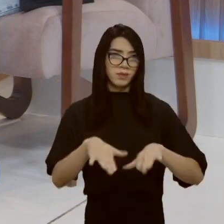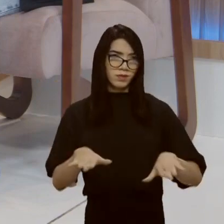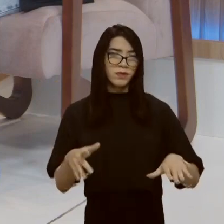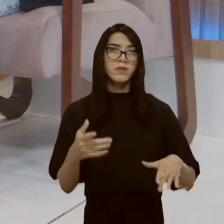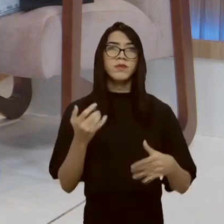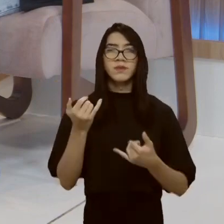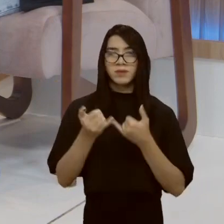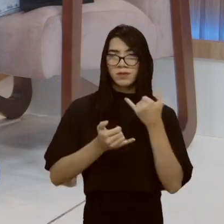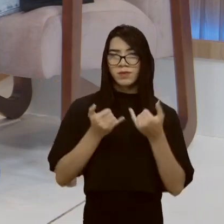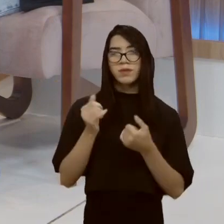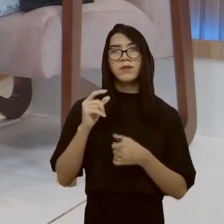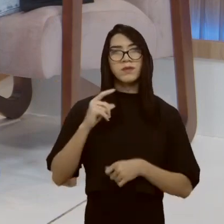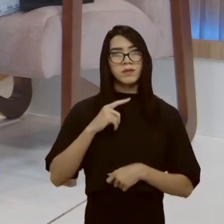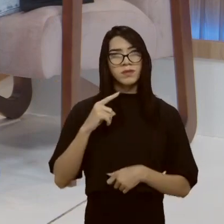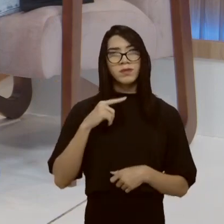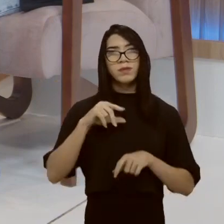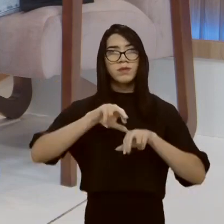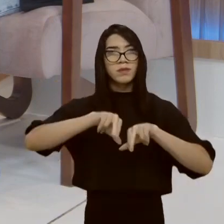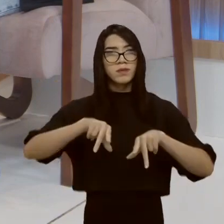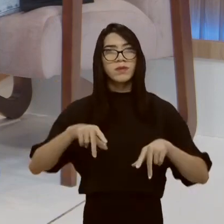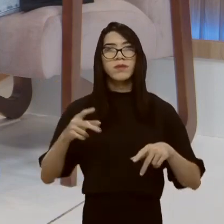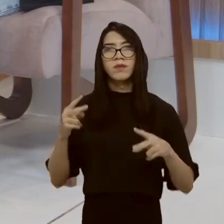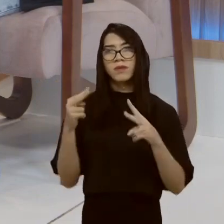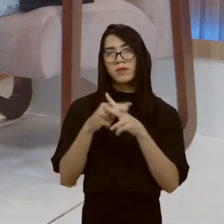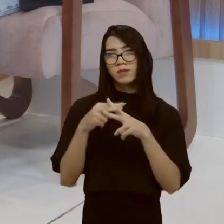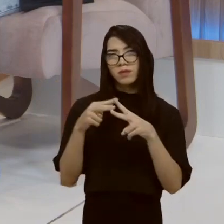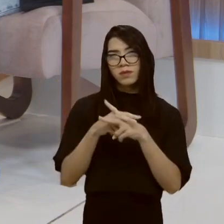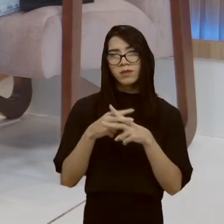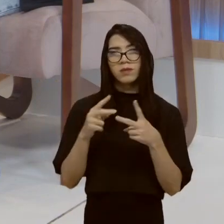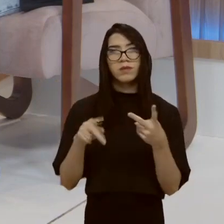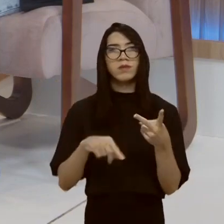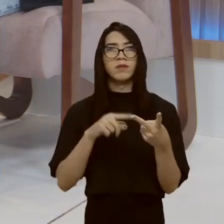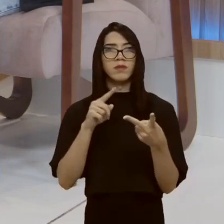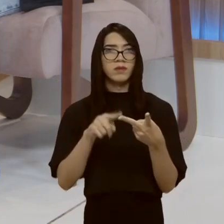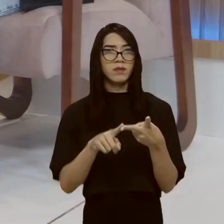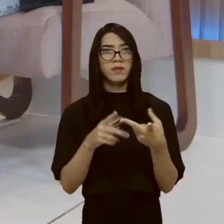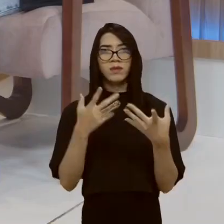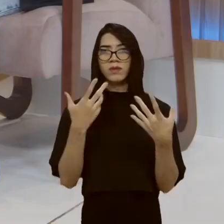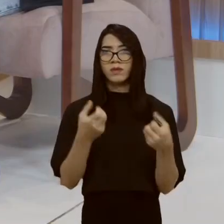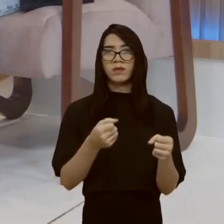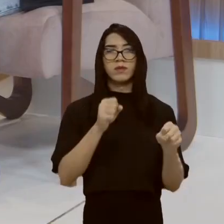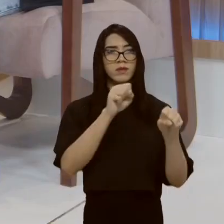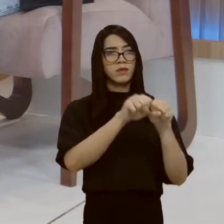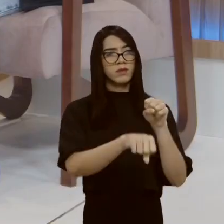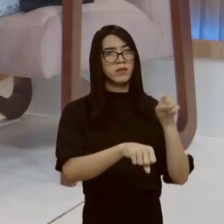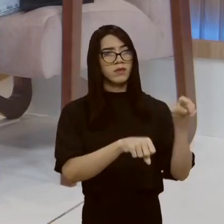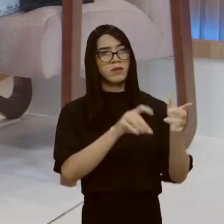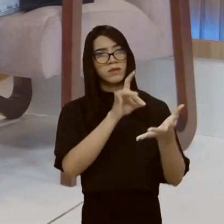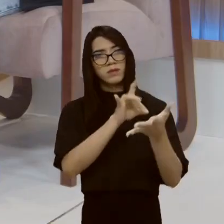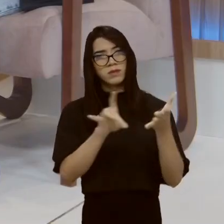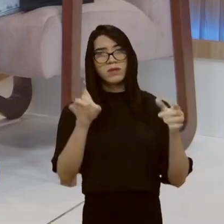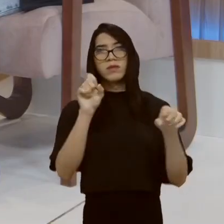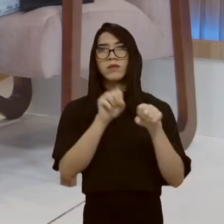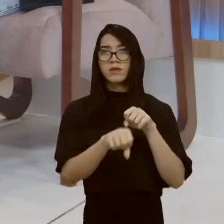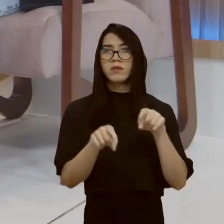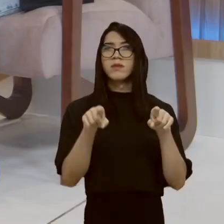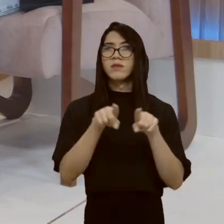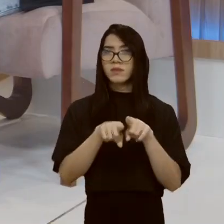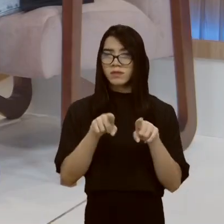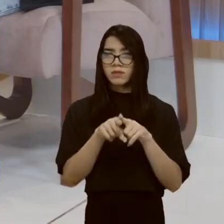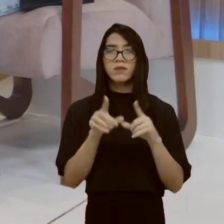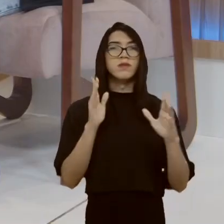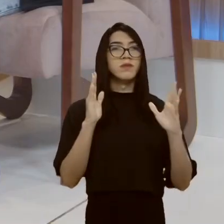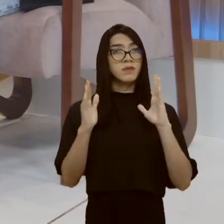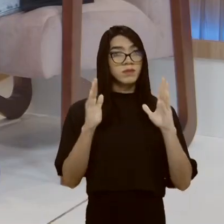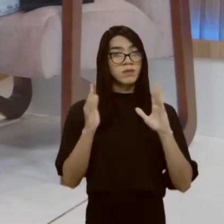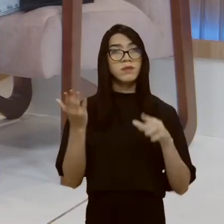gente gostava. Era aquele jogo de luta, né? De vamos lá, matar o inimigo, né? A gente também passou por essa fase,